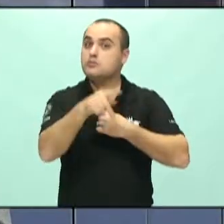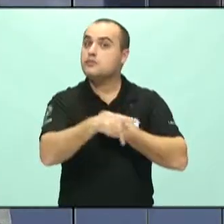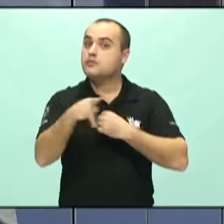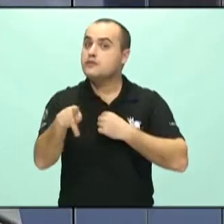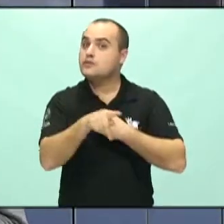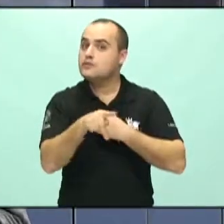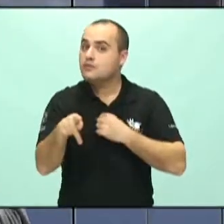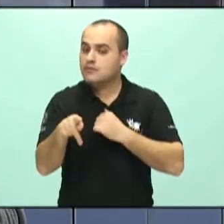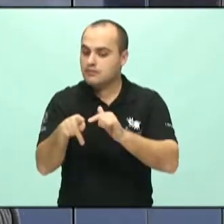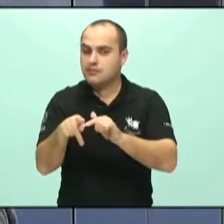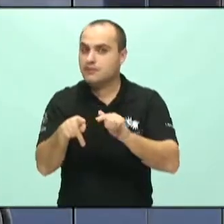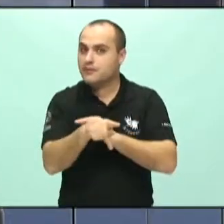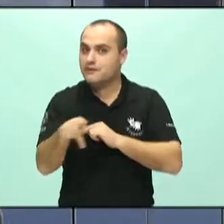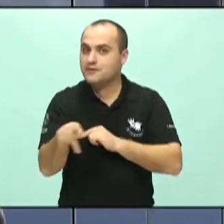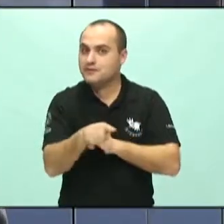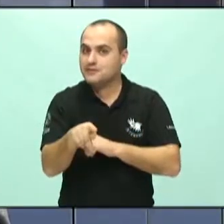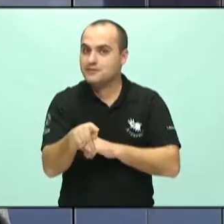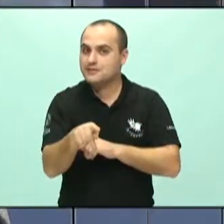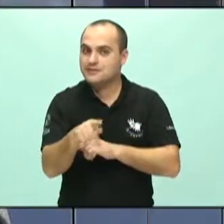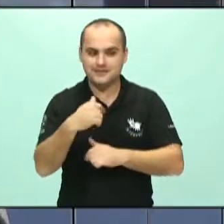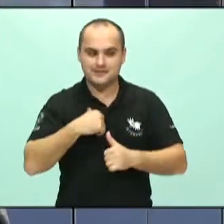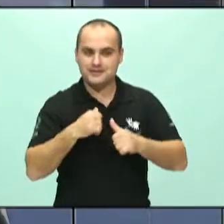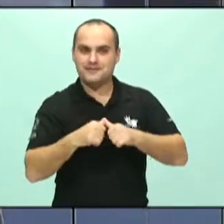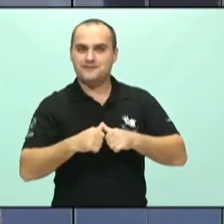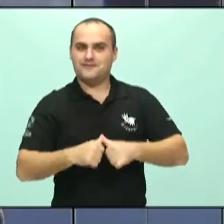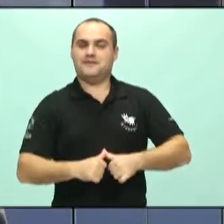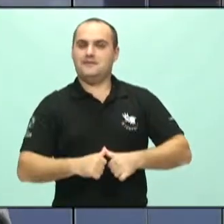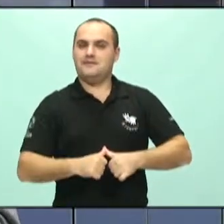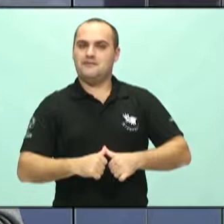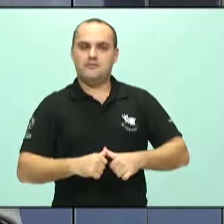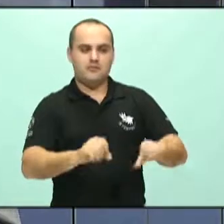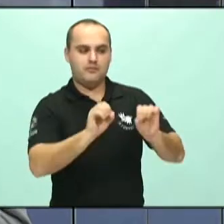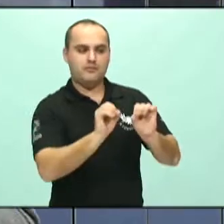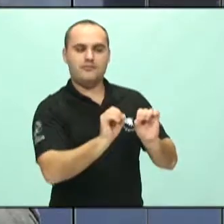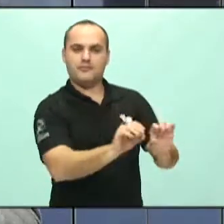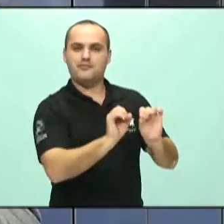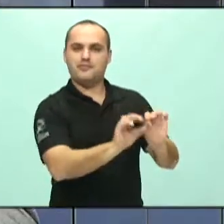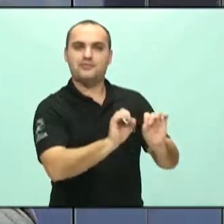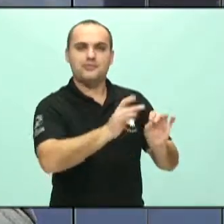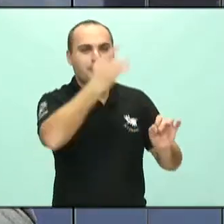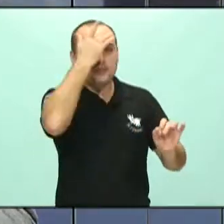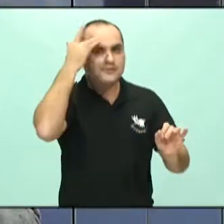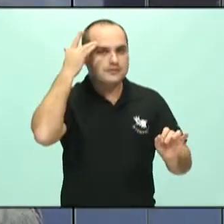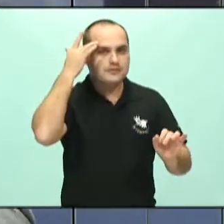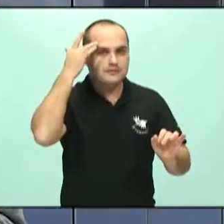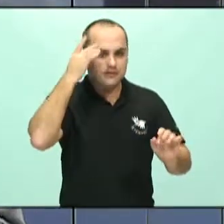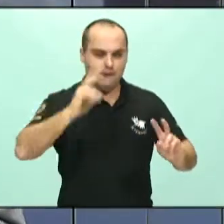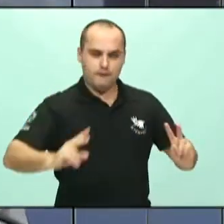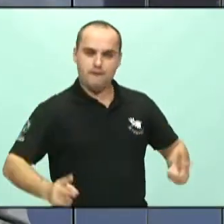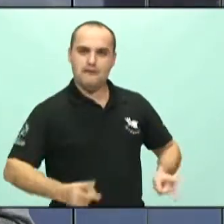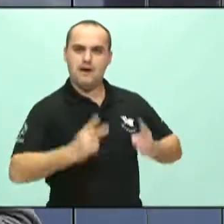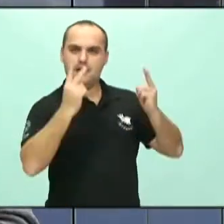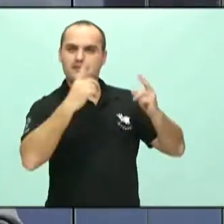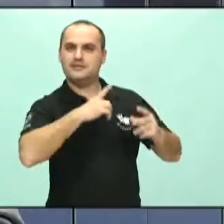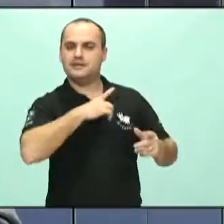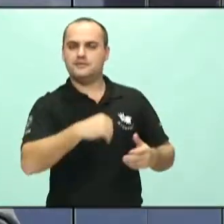como percursor e mantedor do conhecimento para desenvolvimento das pessoas. Temos